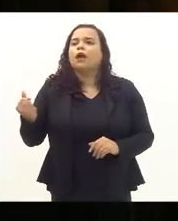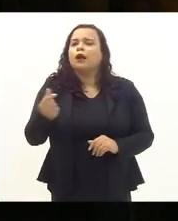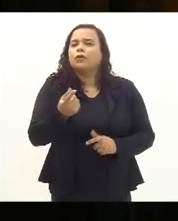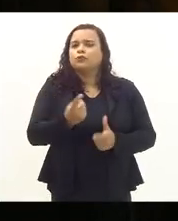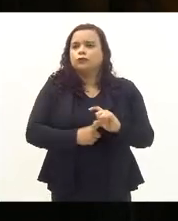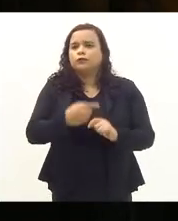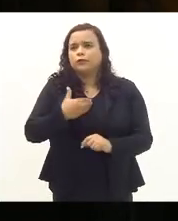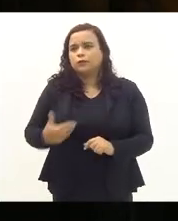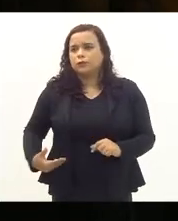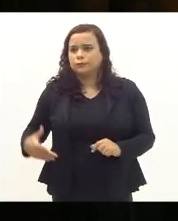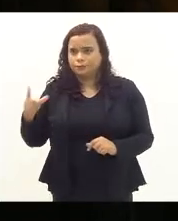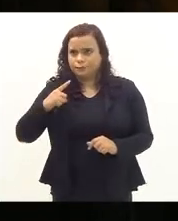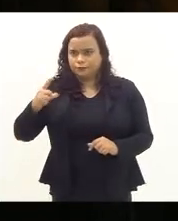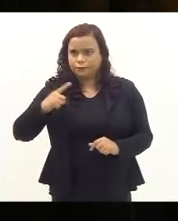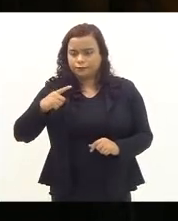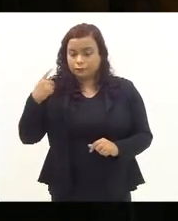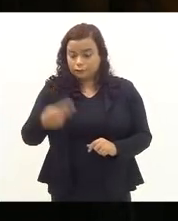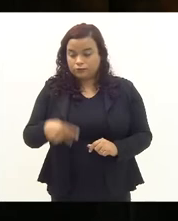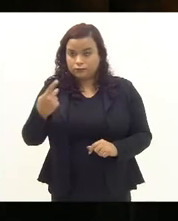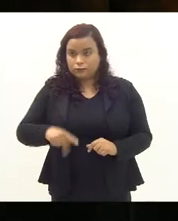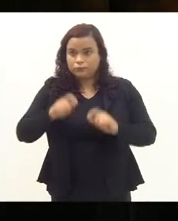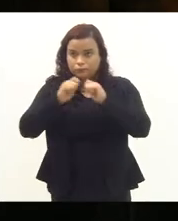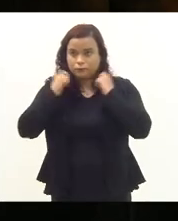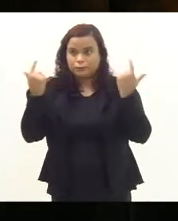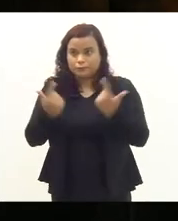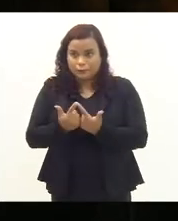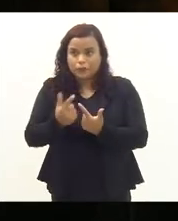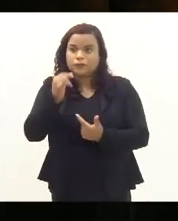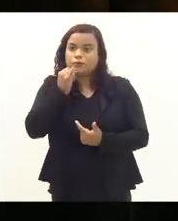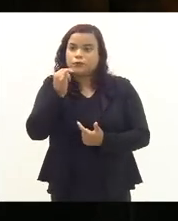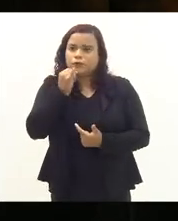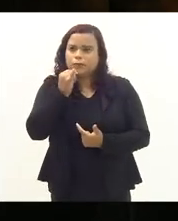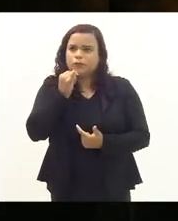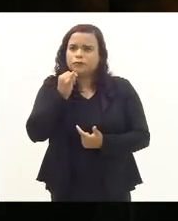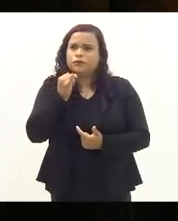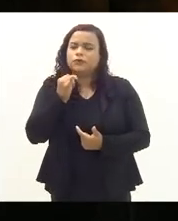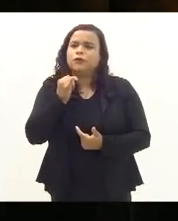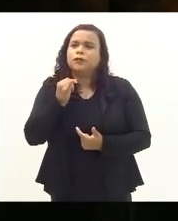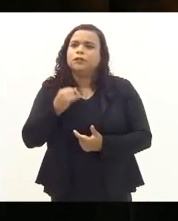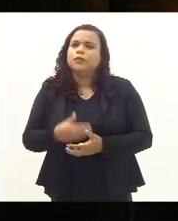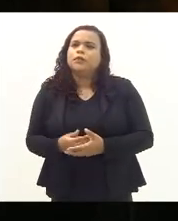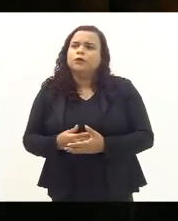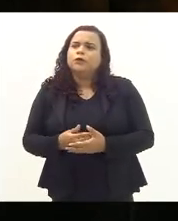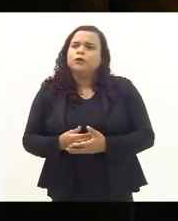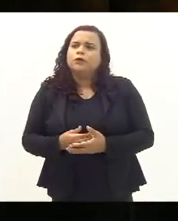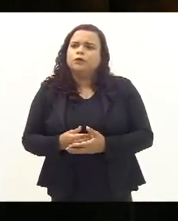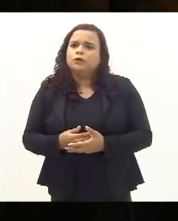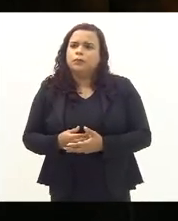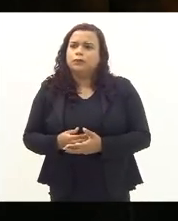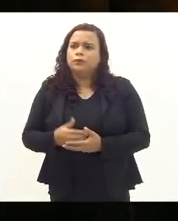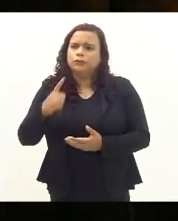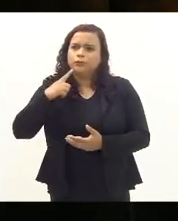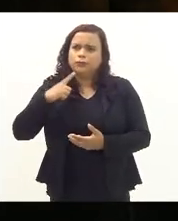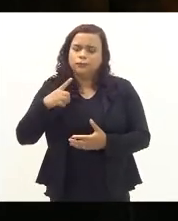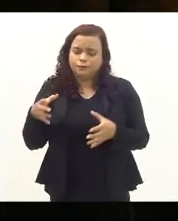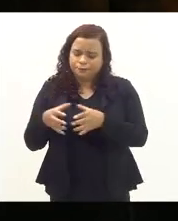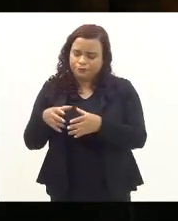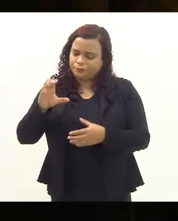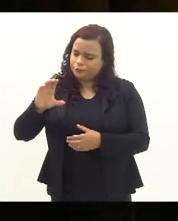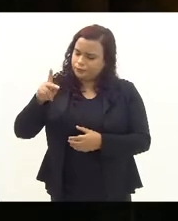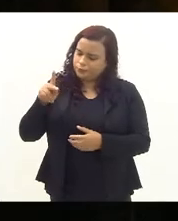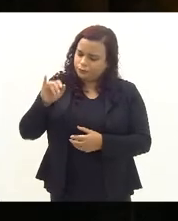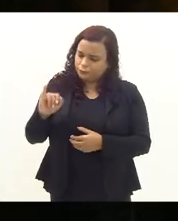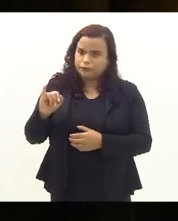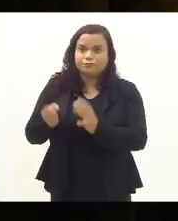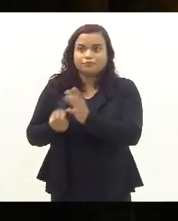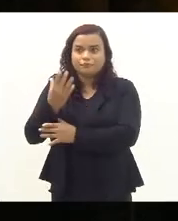da dívida pública essa casa a Senhora Aparecida em alta por exemplo está com uma CPI sobre